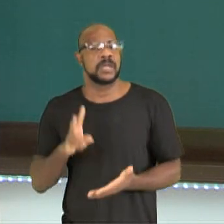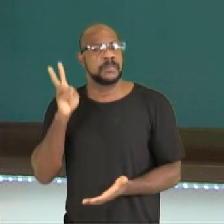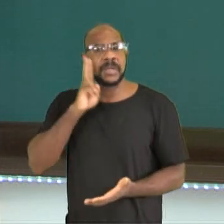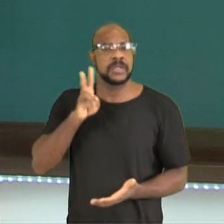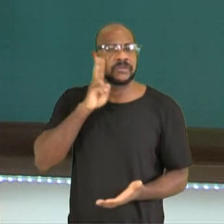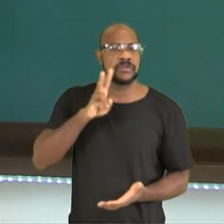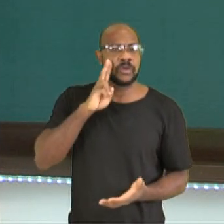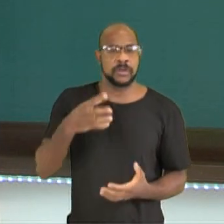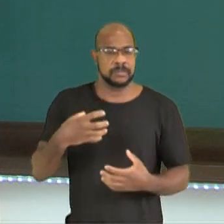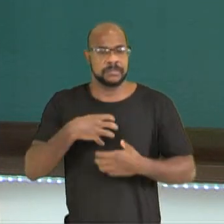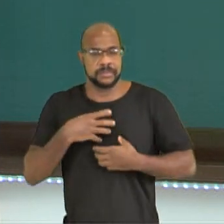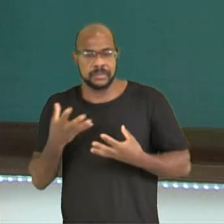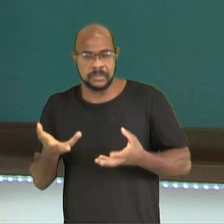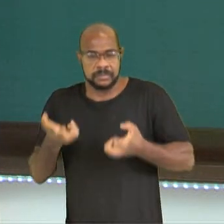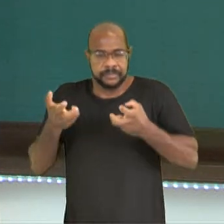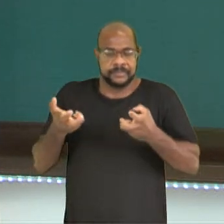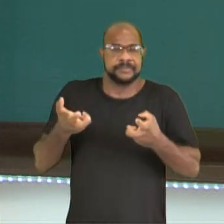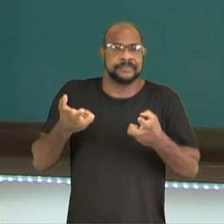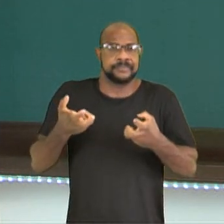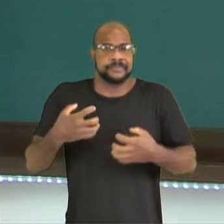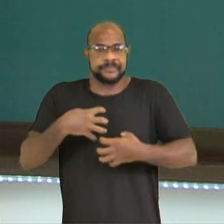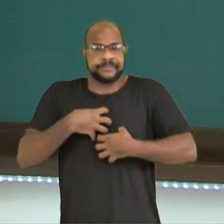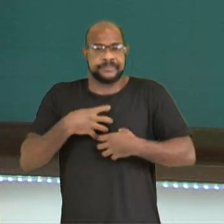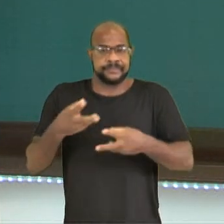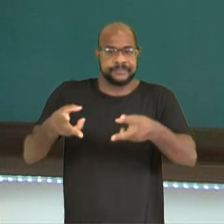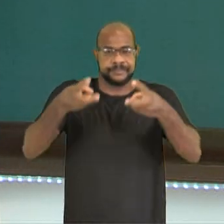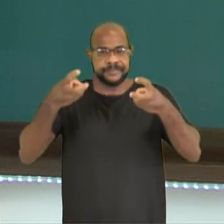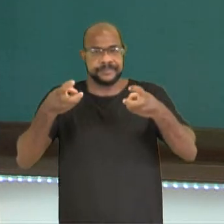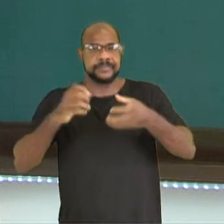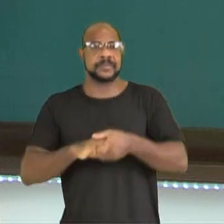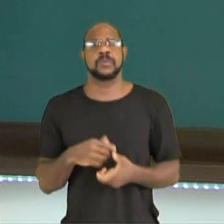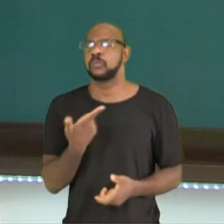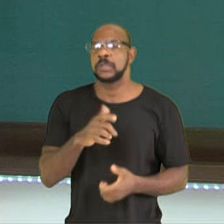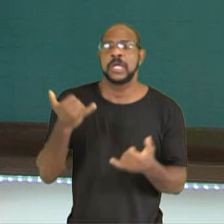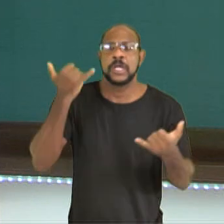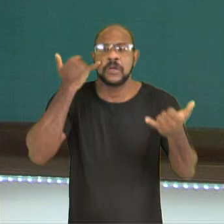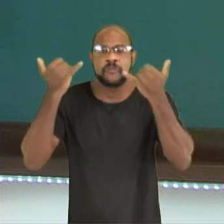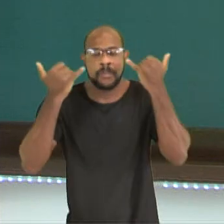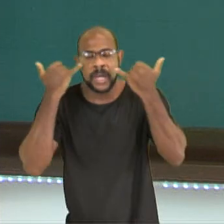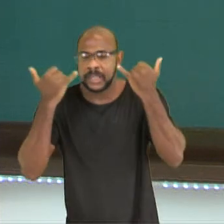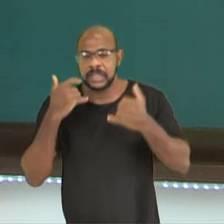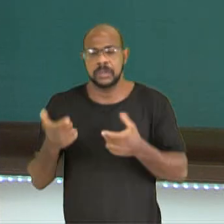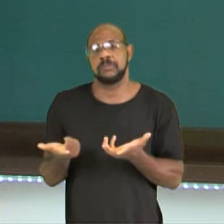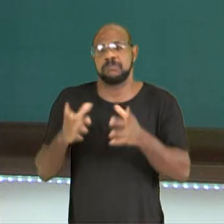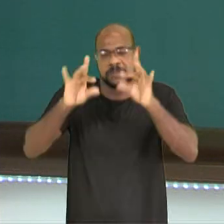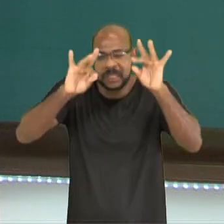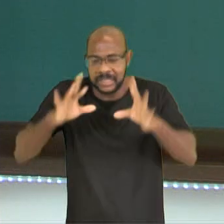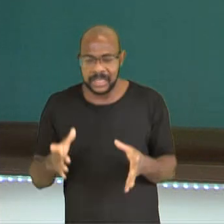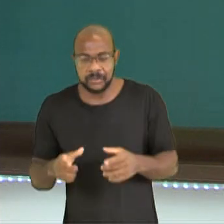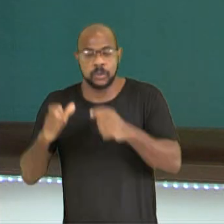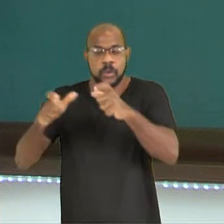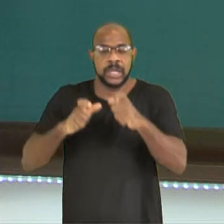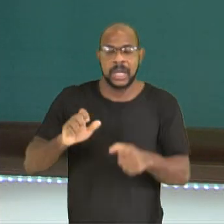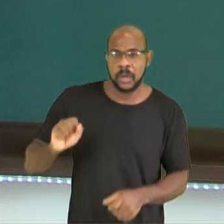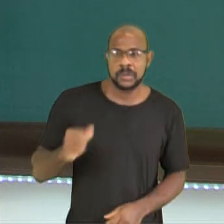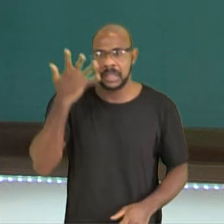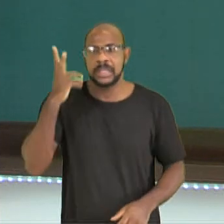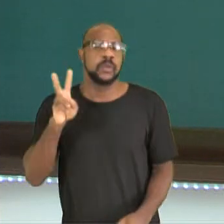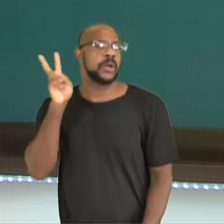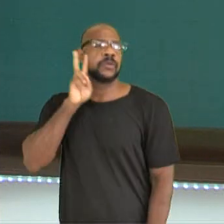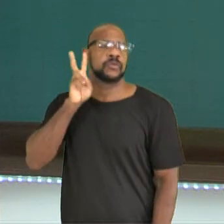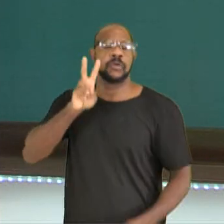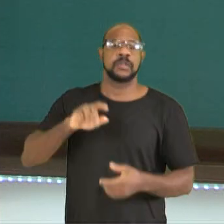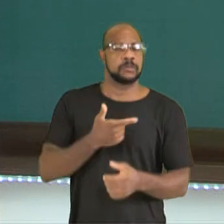suspense e tensão, então nós não temos muitas informações detalhadas dos lugares nem dos personagens. Como nós vemos